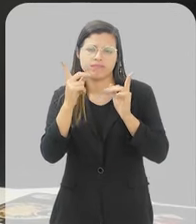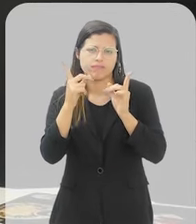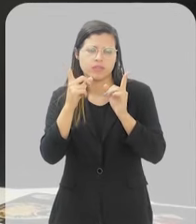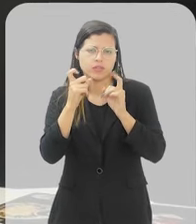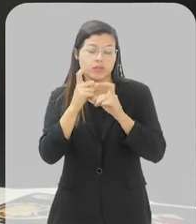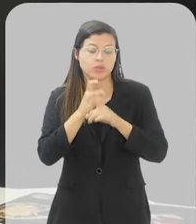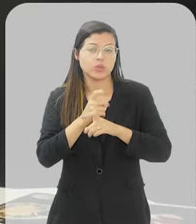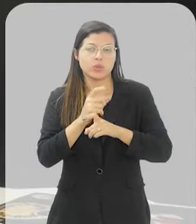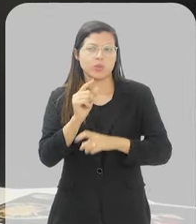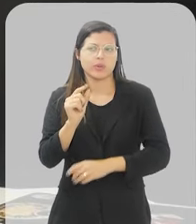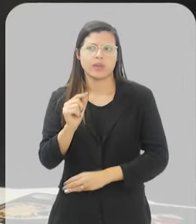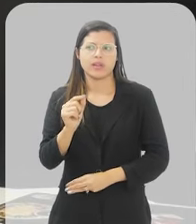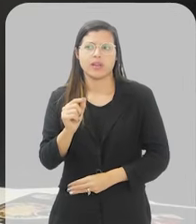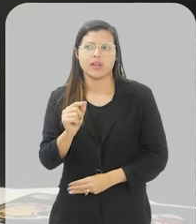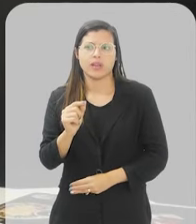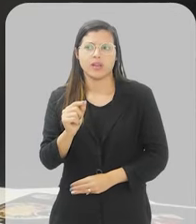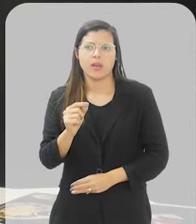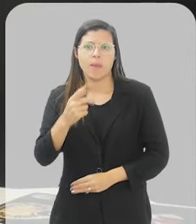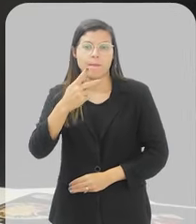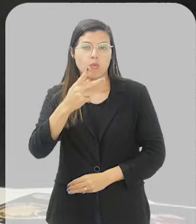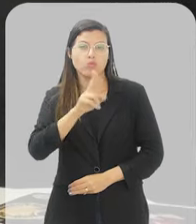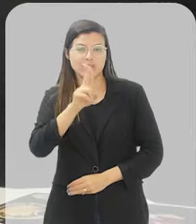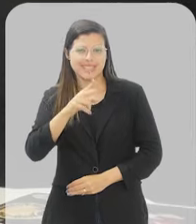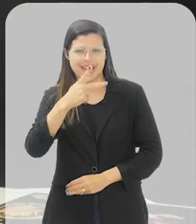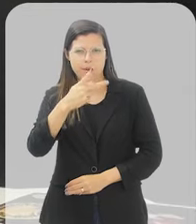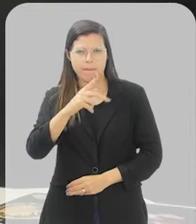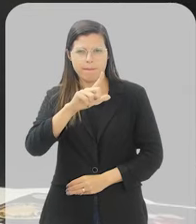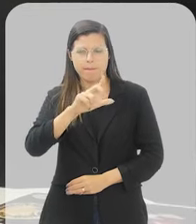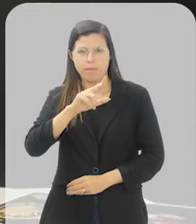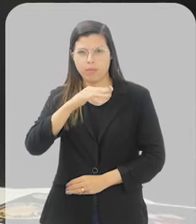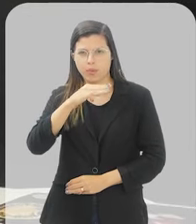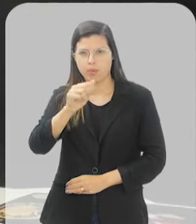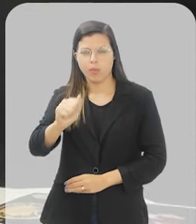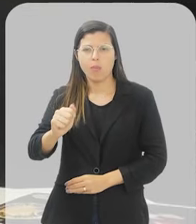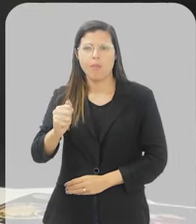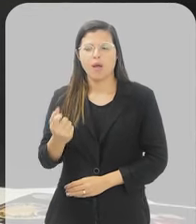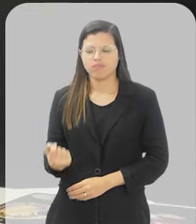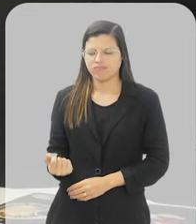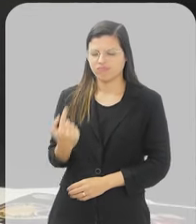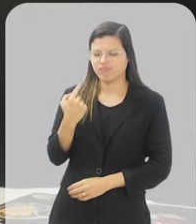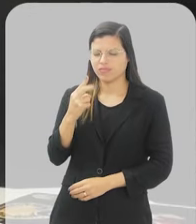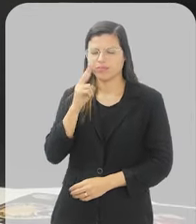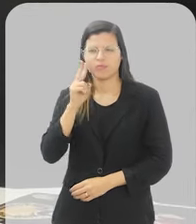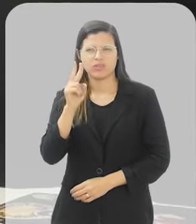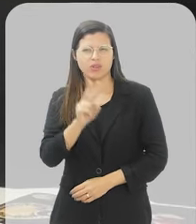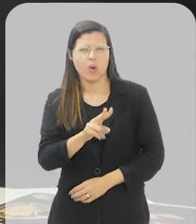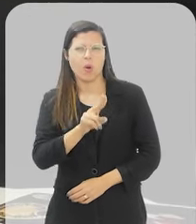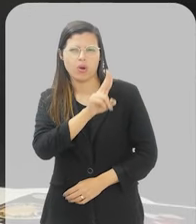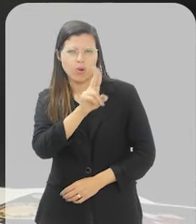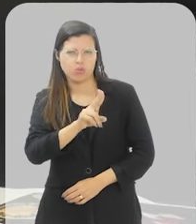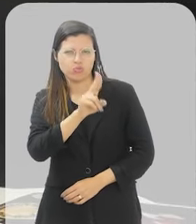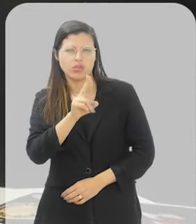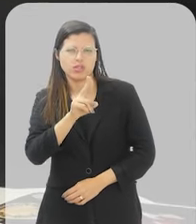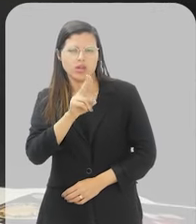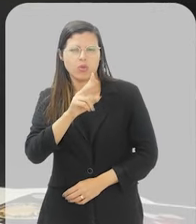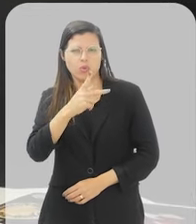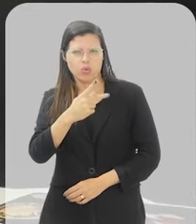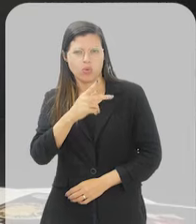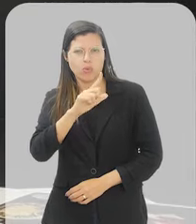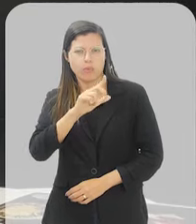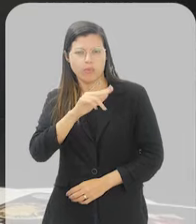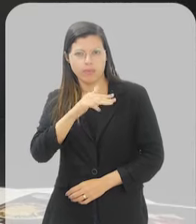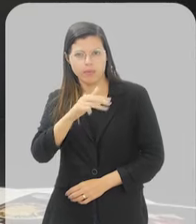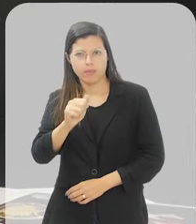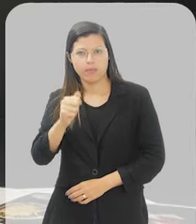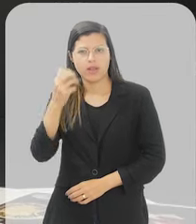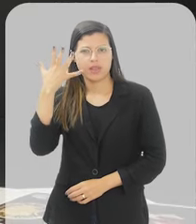incorreto, né? Você colocar plumas, causa uma estranheza quando você olha uma ala hoje com pluma natural. Né?